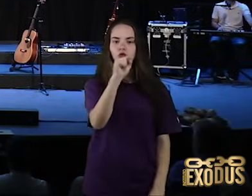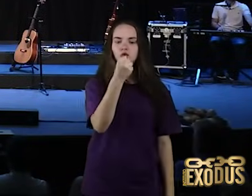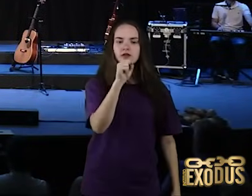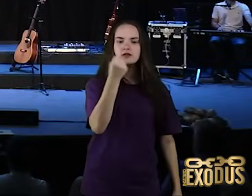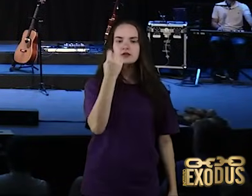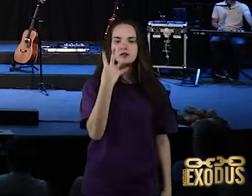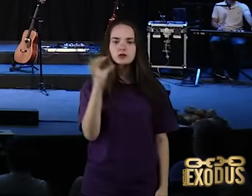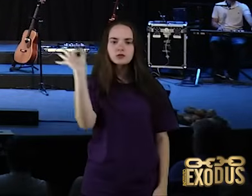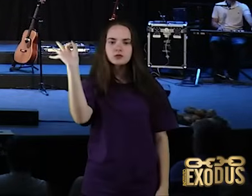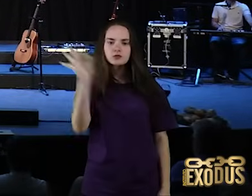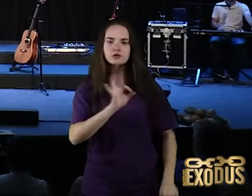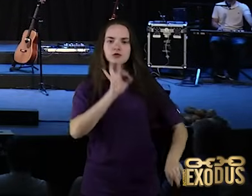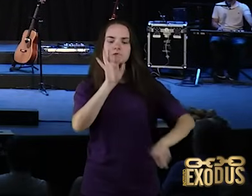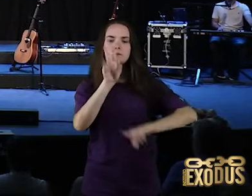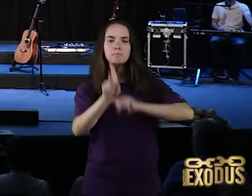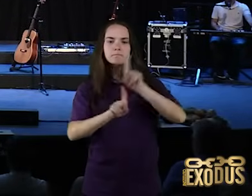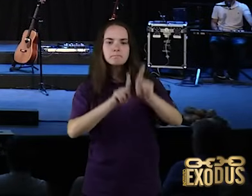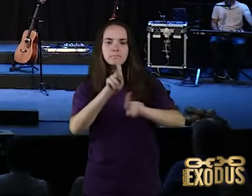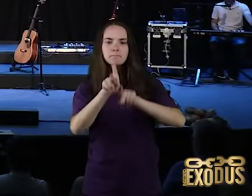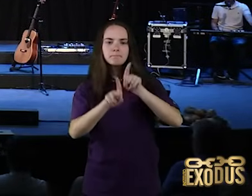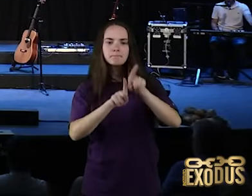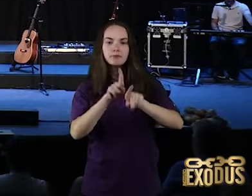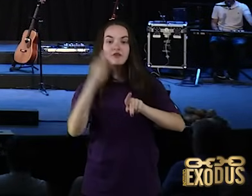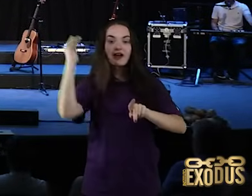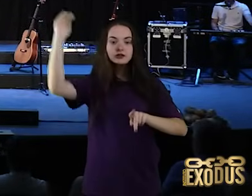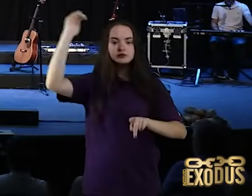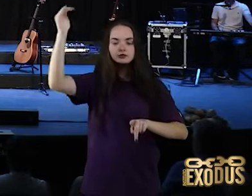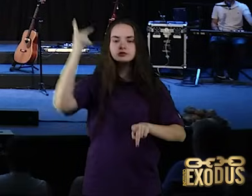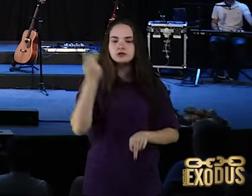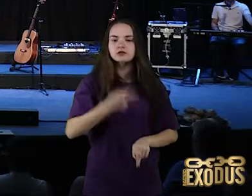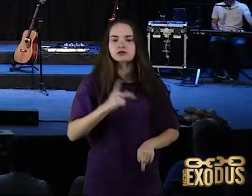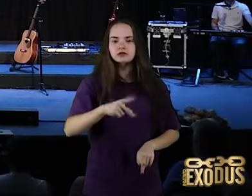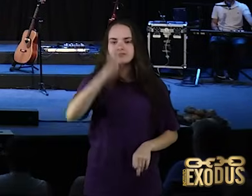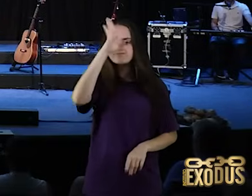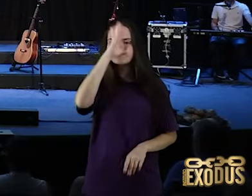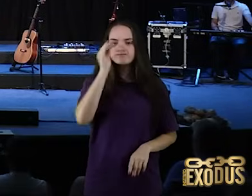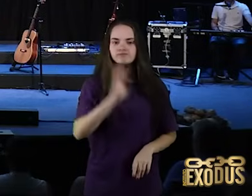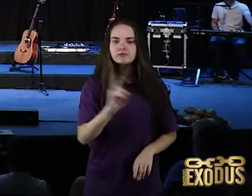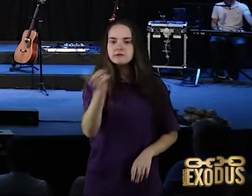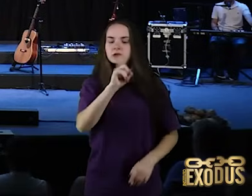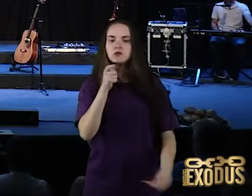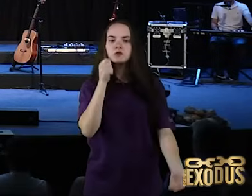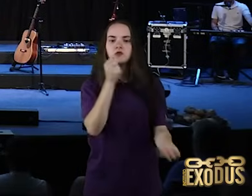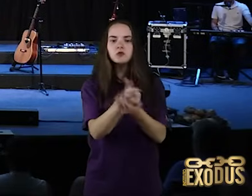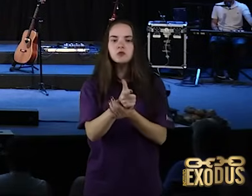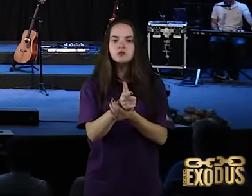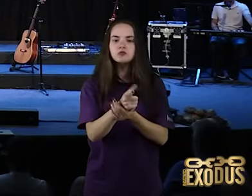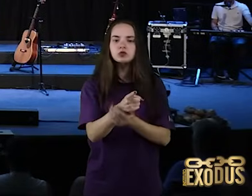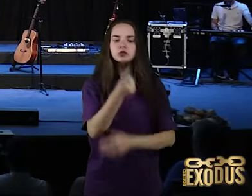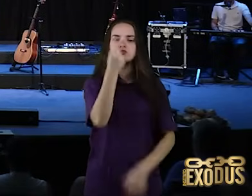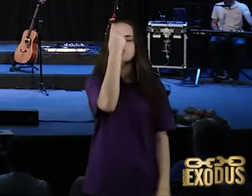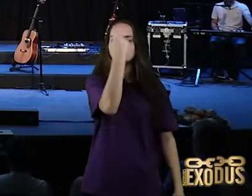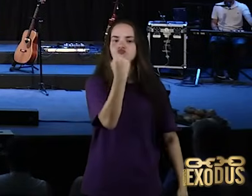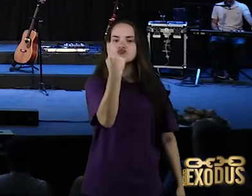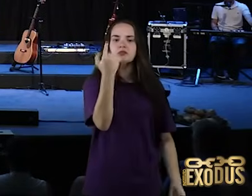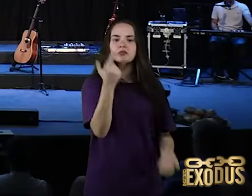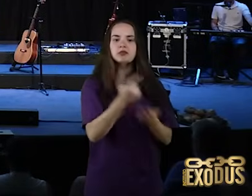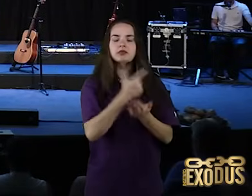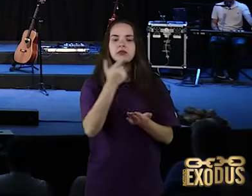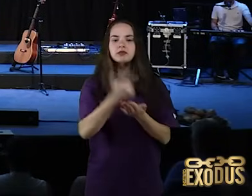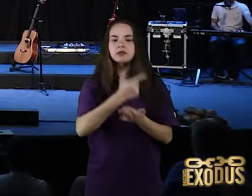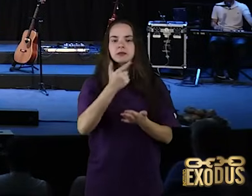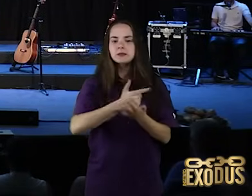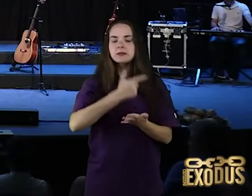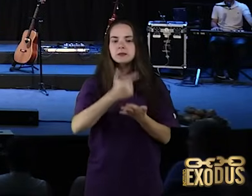84% da população adulta do nosso país não comprou nem um livro no ano